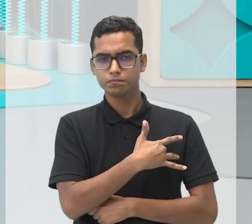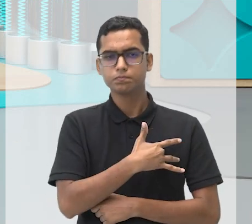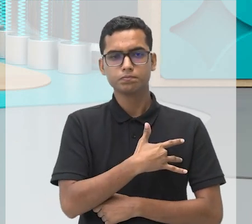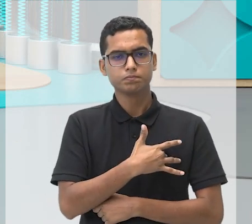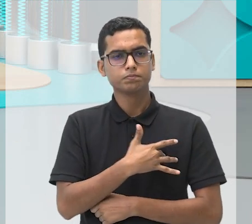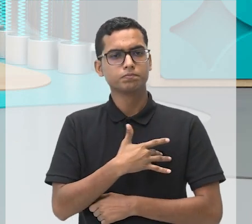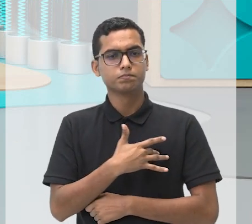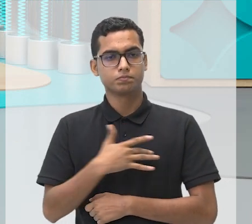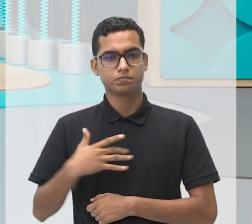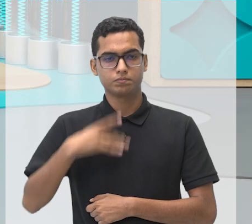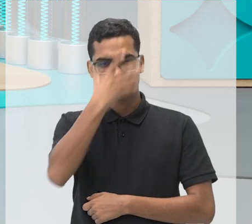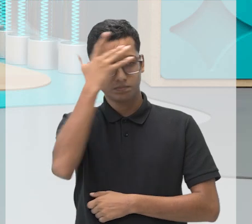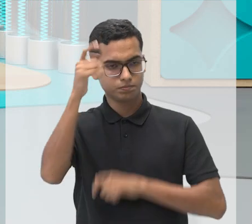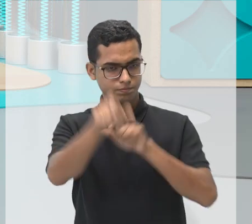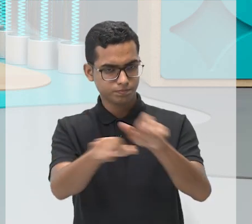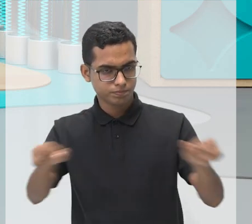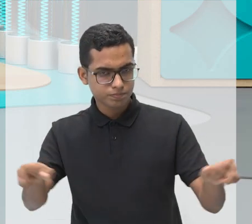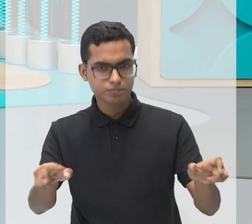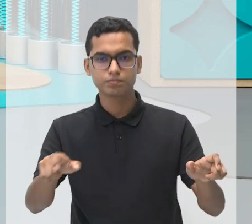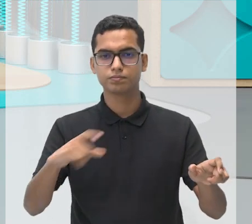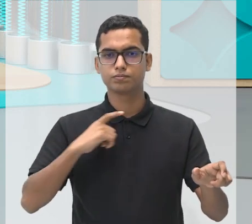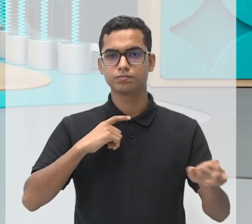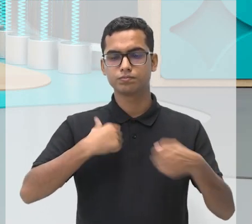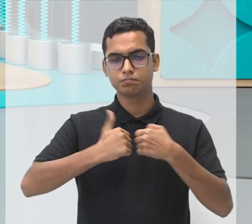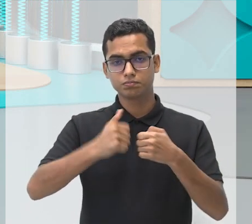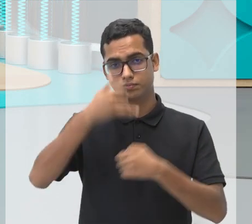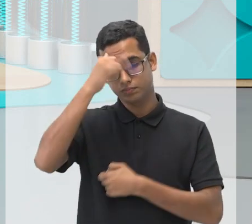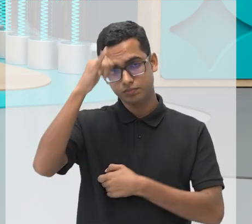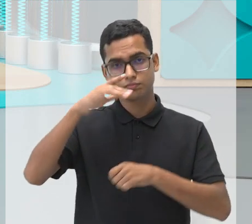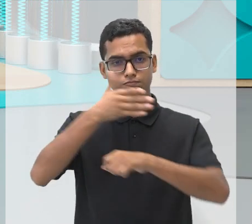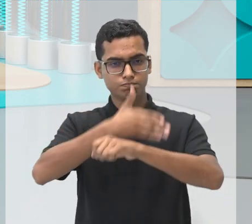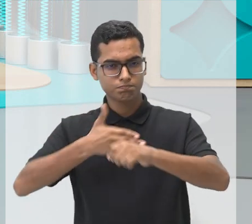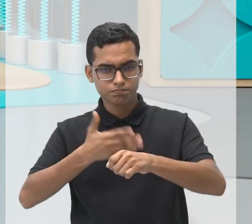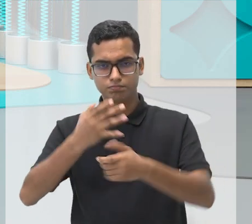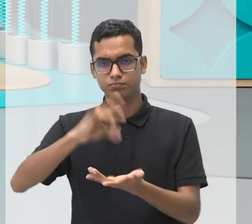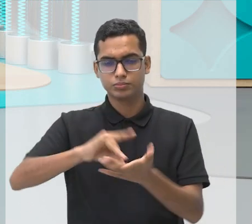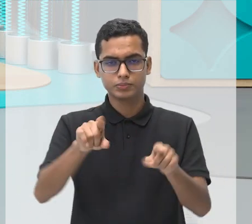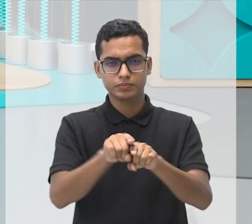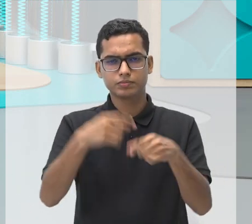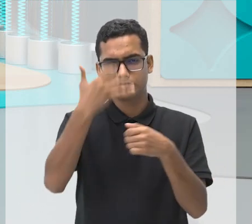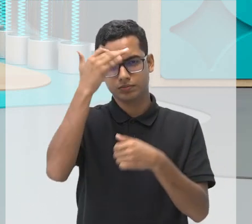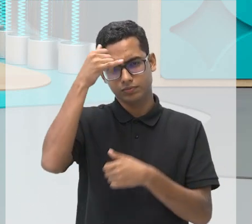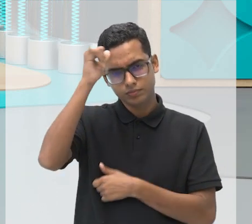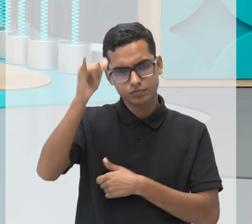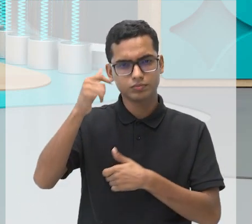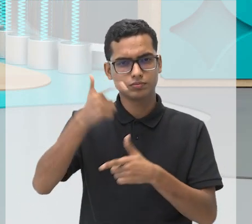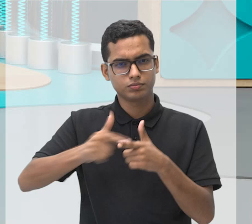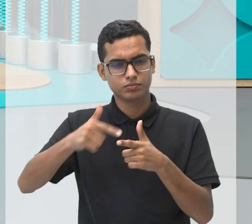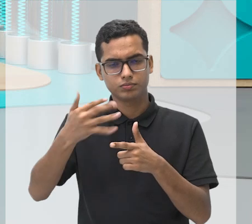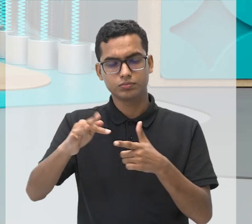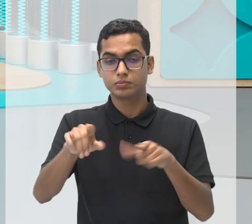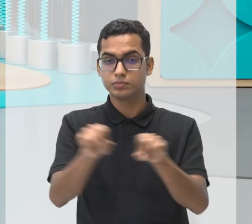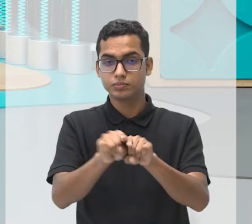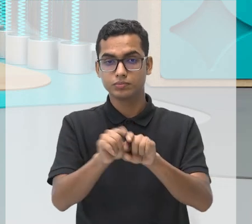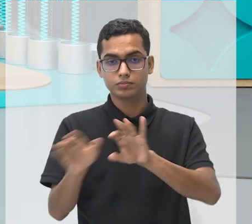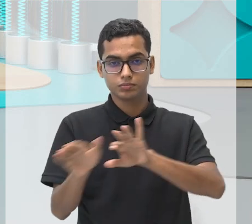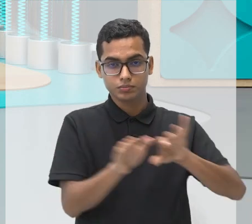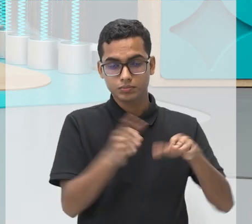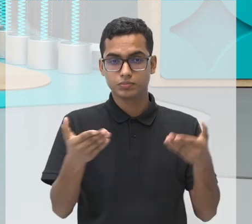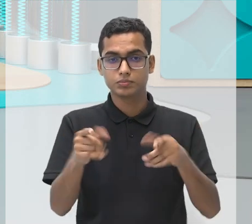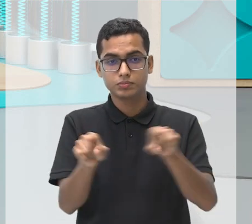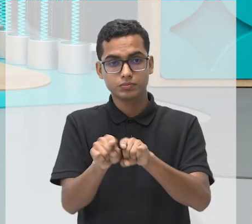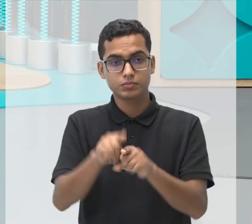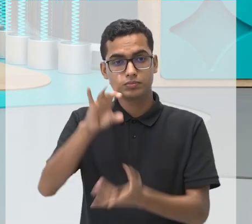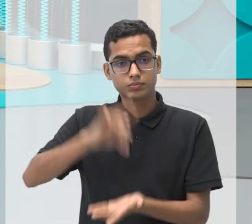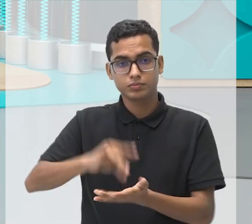pessoas. E ali no âmbito dos esportes, né, ela ainda vai evitar que essas pessoas se